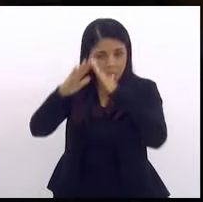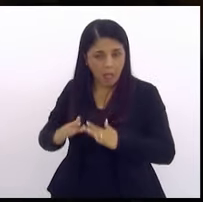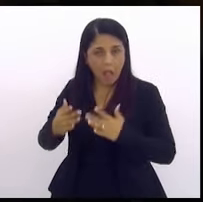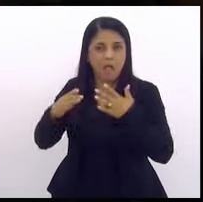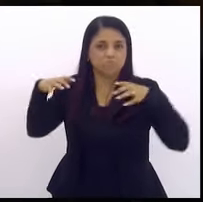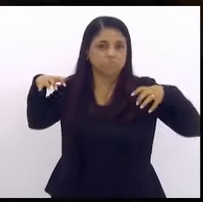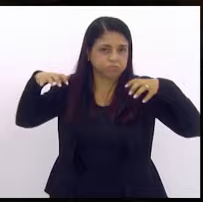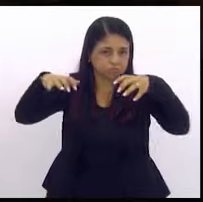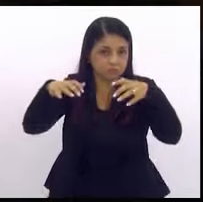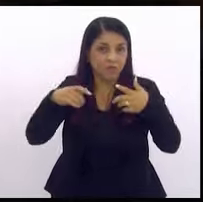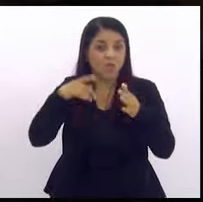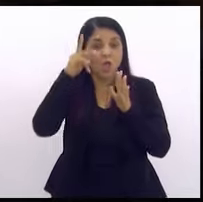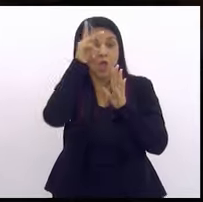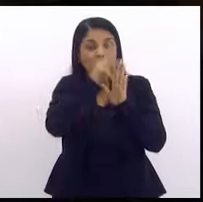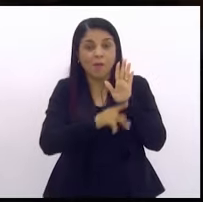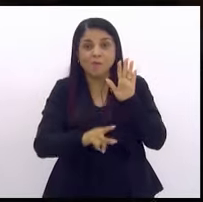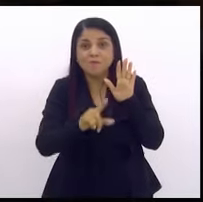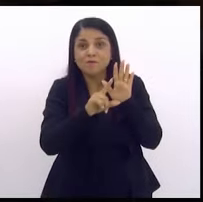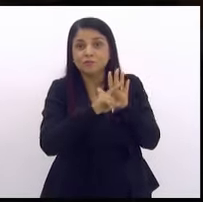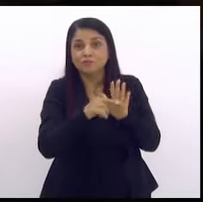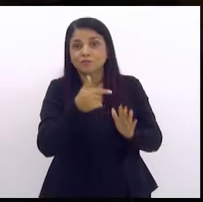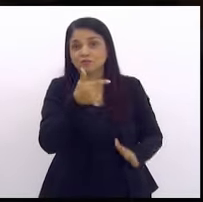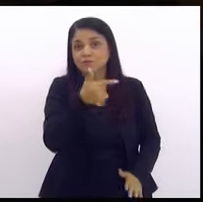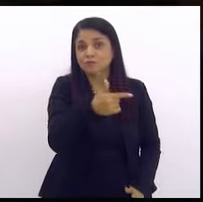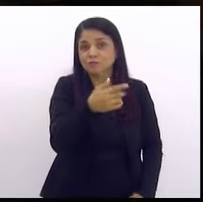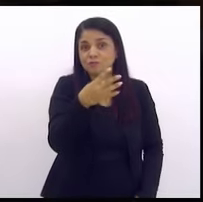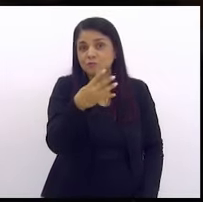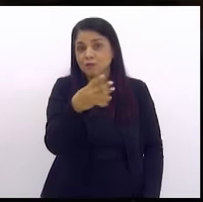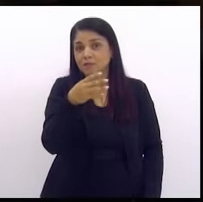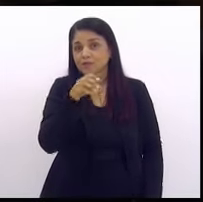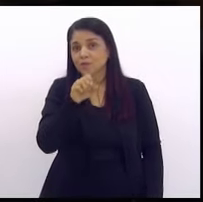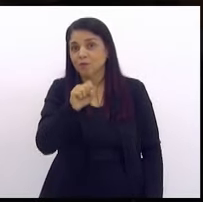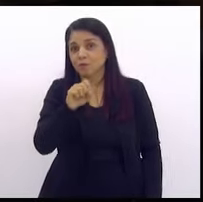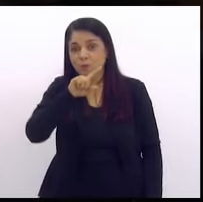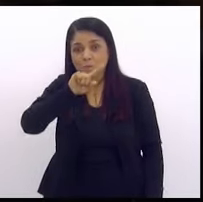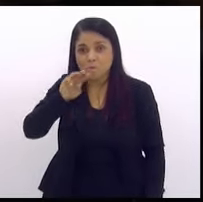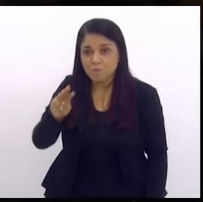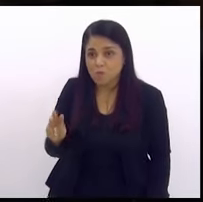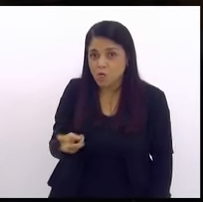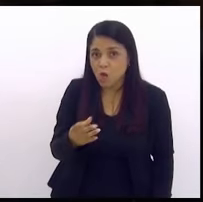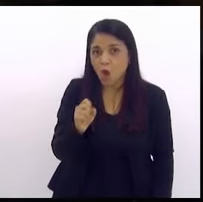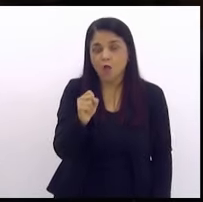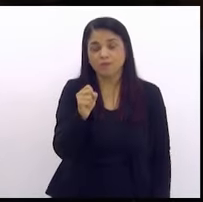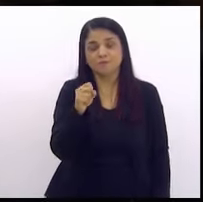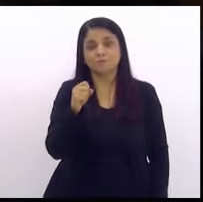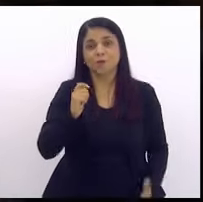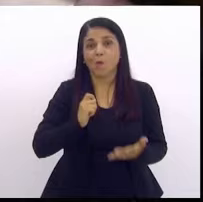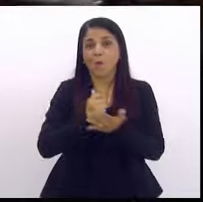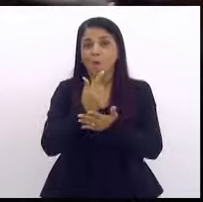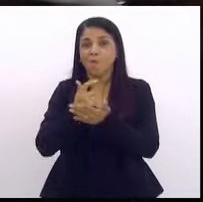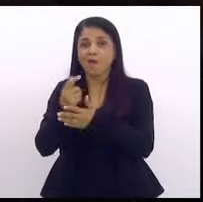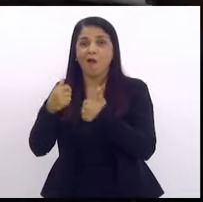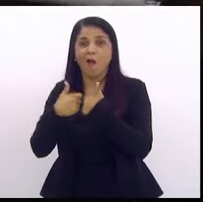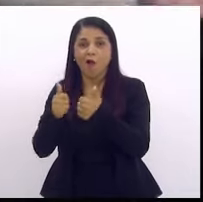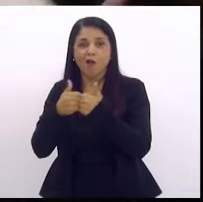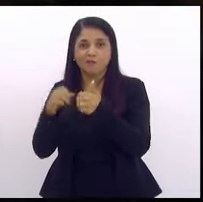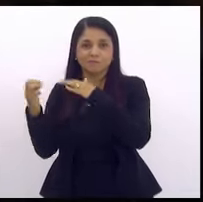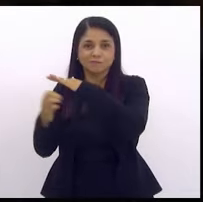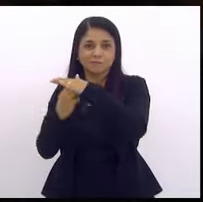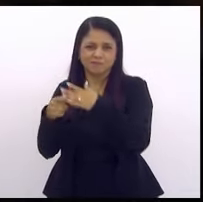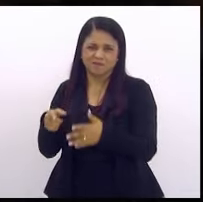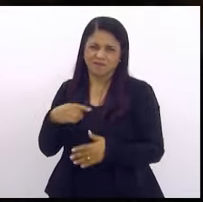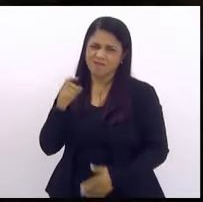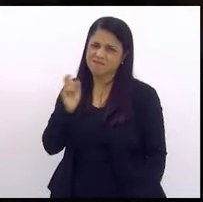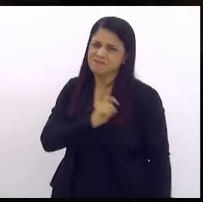escreveu? Projeto de 241 milhões para comprar ônibus para as empresas de ônibus. Isso é uma sacanagem com